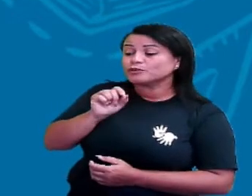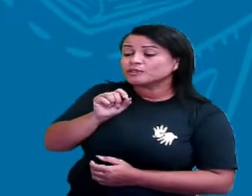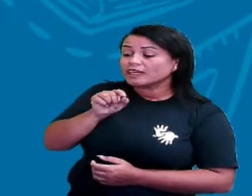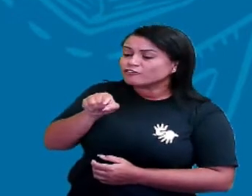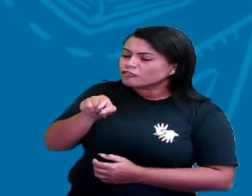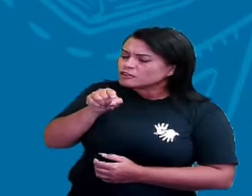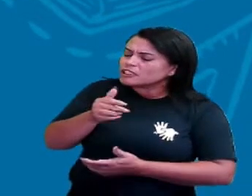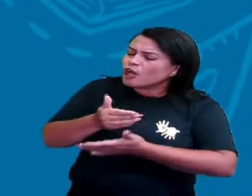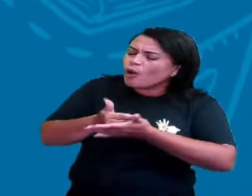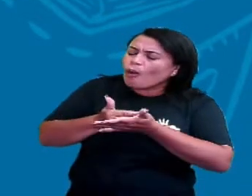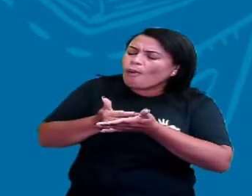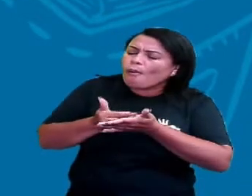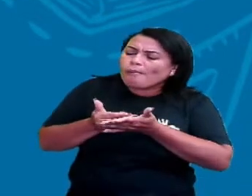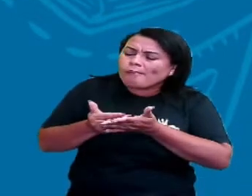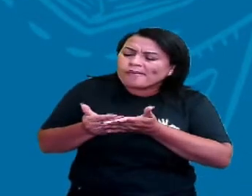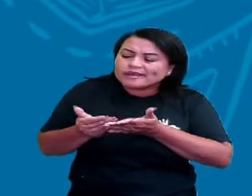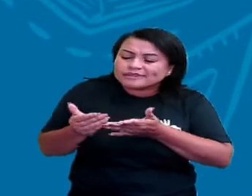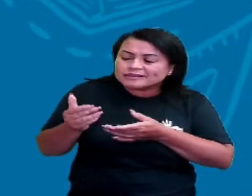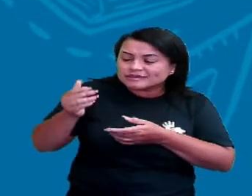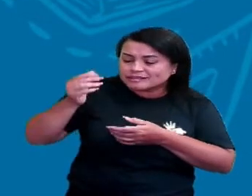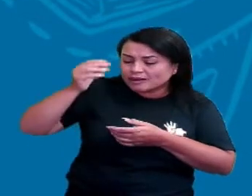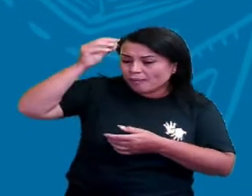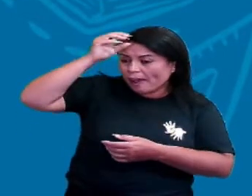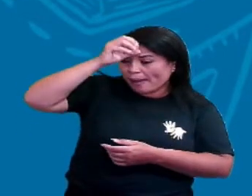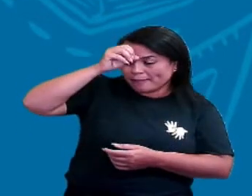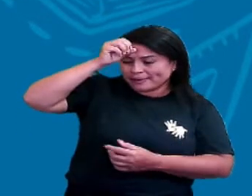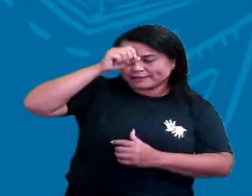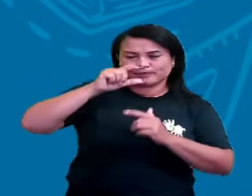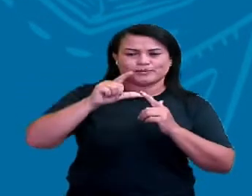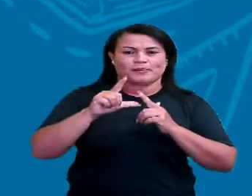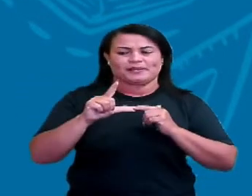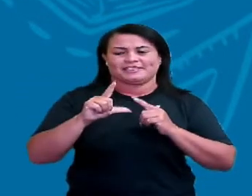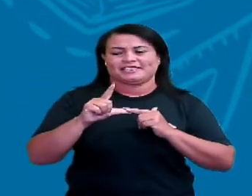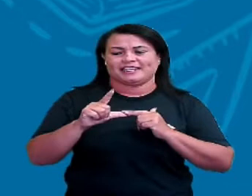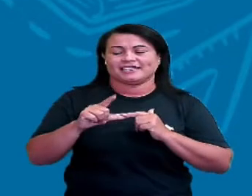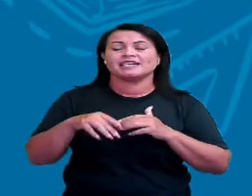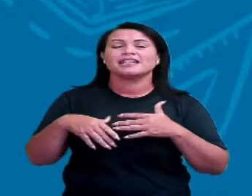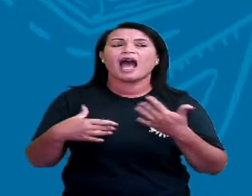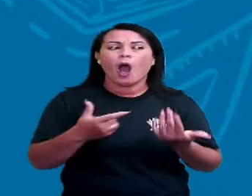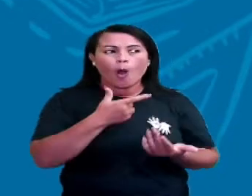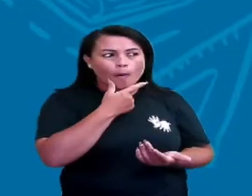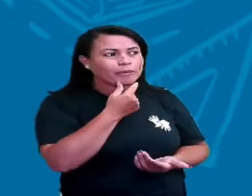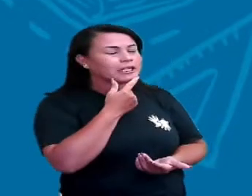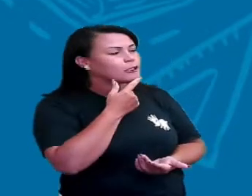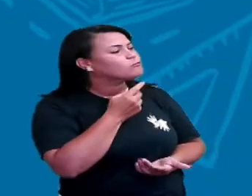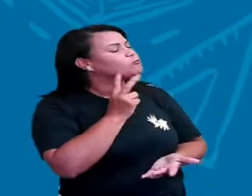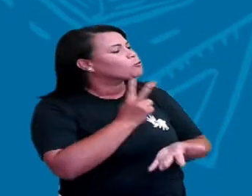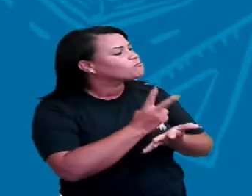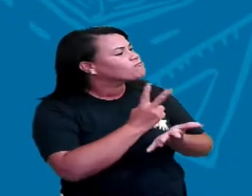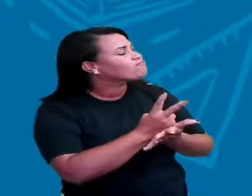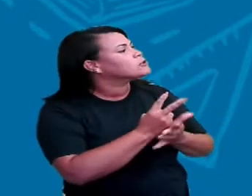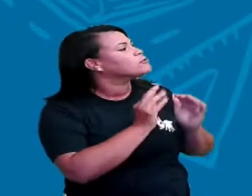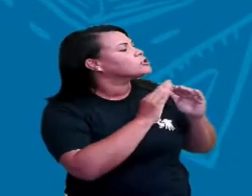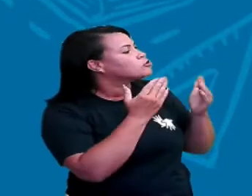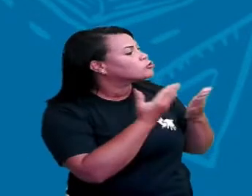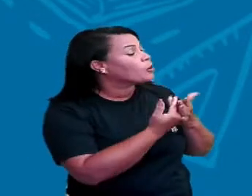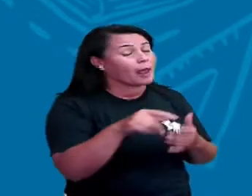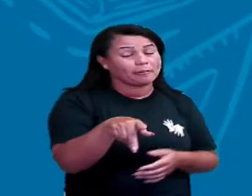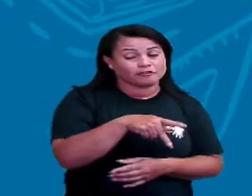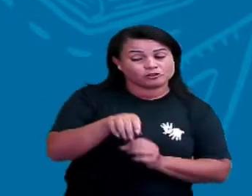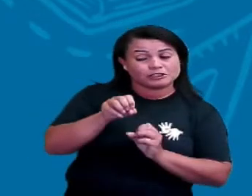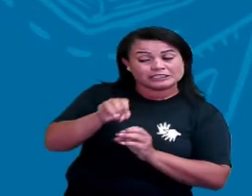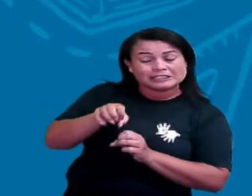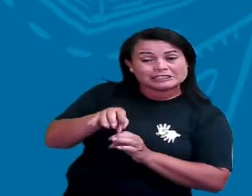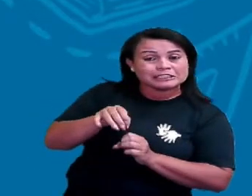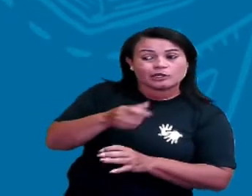estava começando a aprender sobre as letras. E aí Joãozinho continuou na escola e a professora de Joãozinho